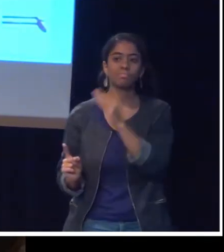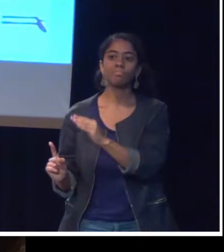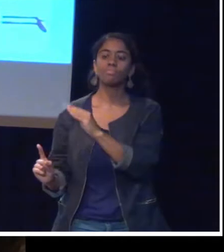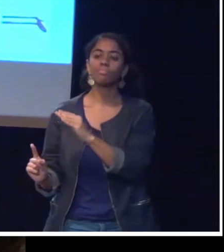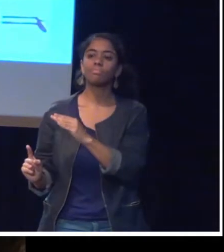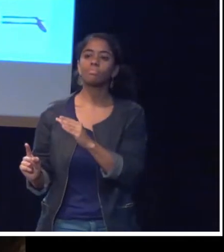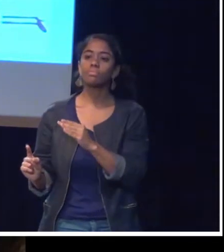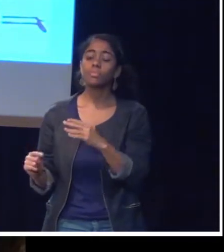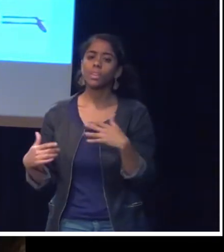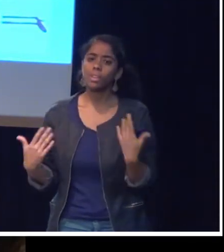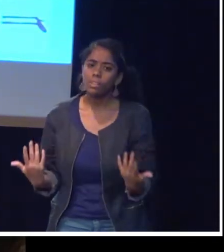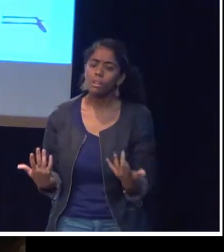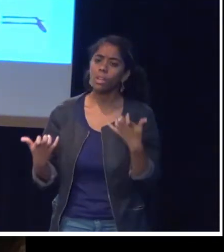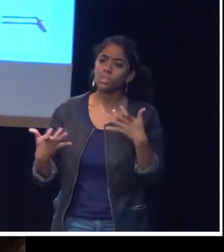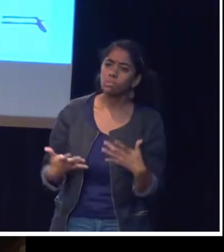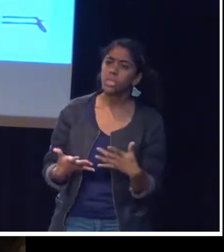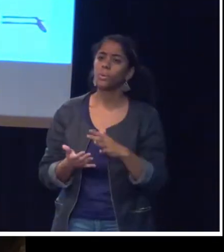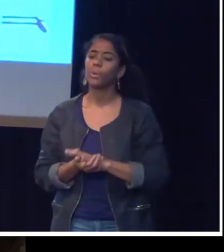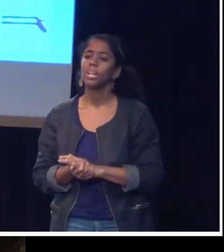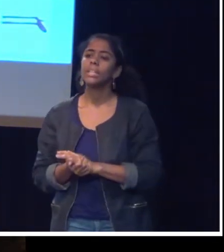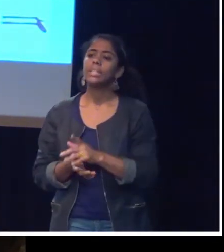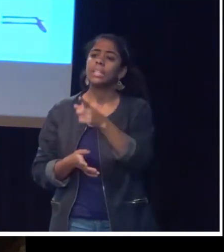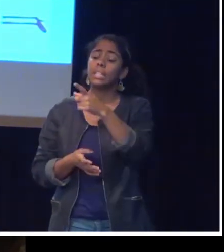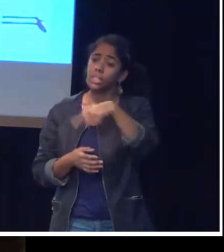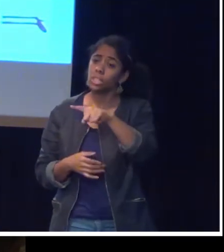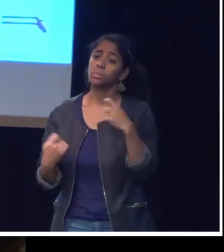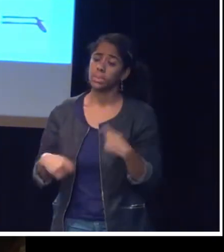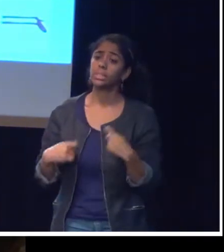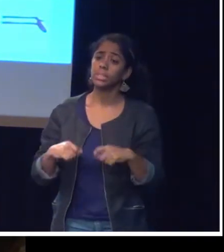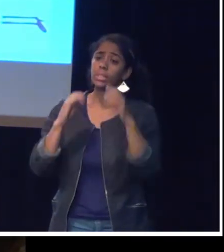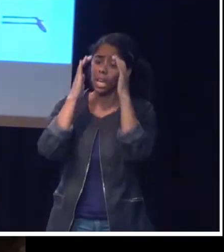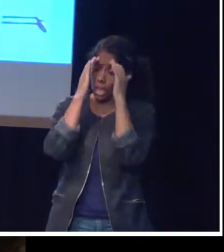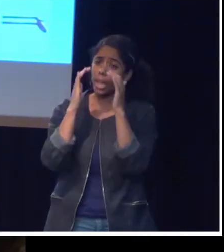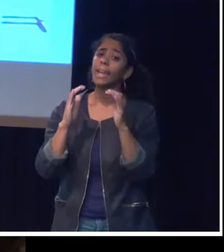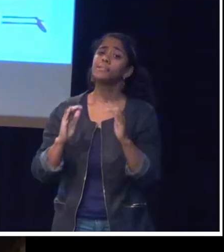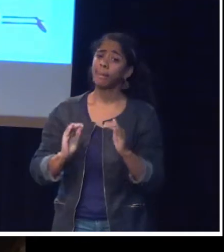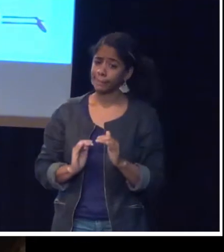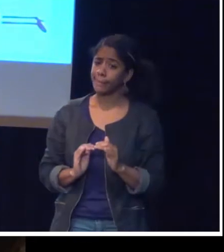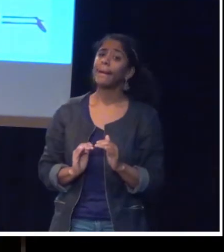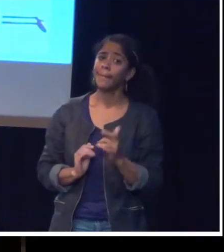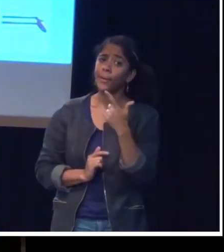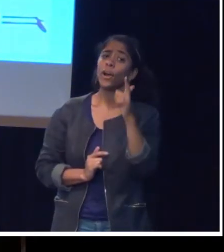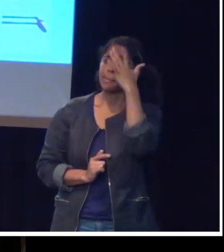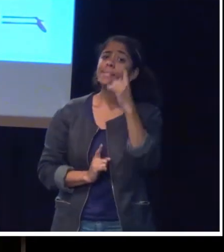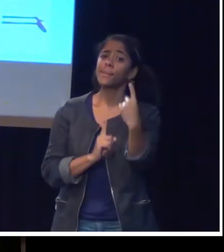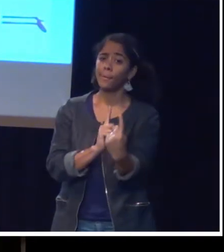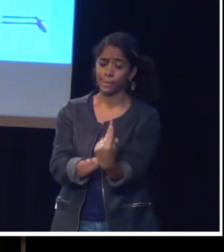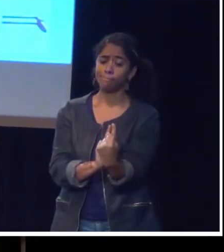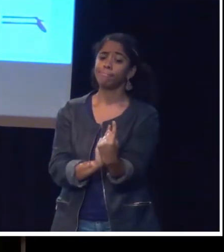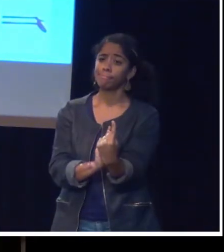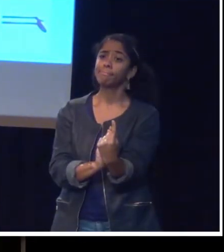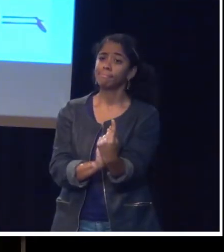termos de opiniões do outro, né? E essa charge já mostra brilhante como estamos vivendo em tempos atuais, né?